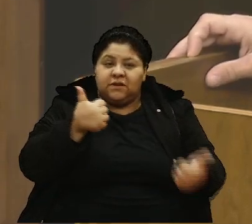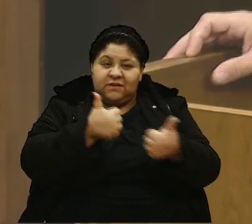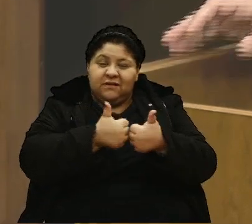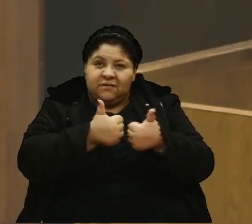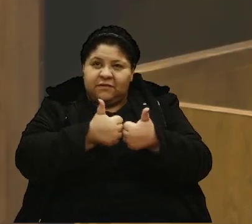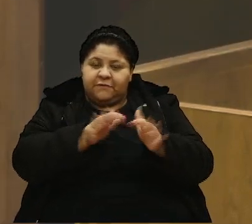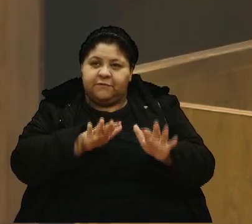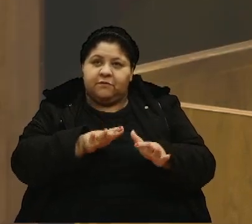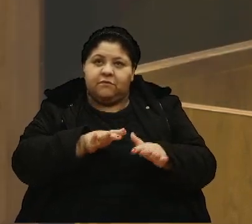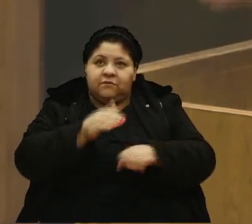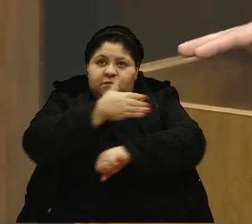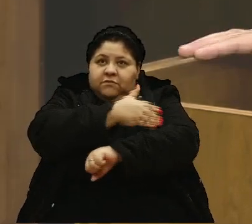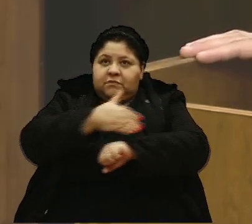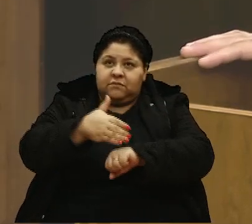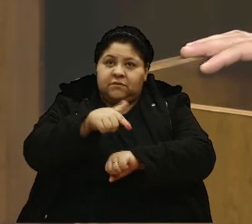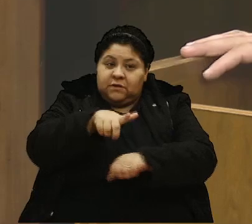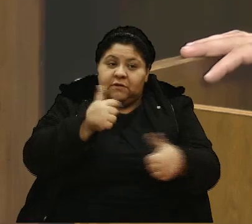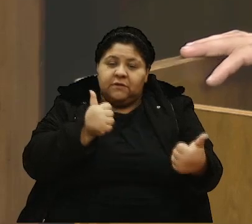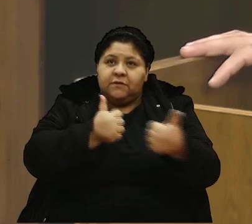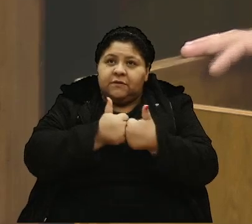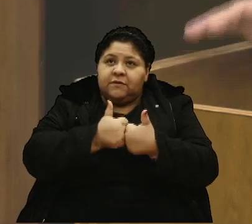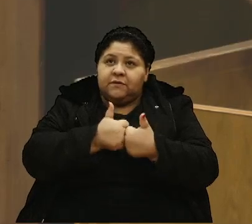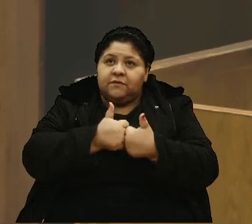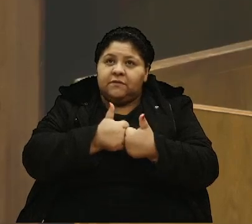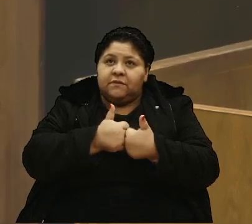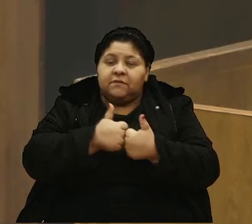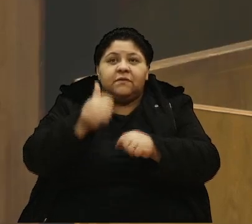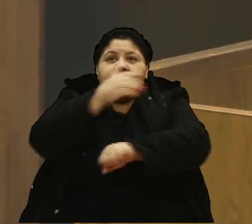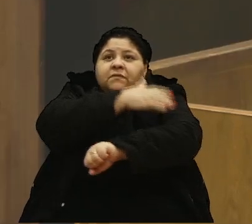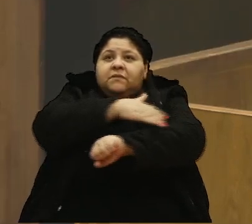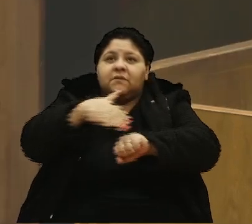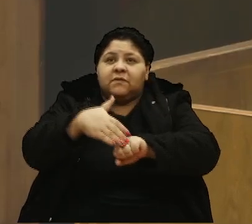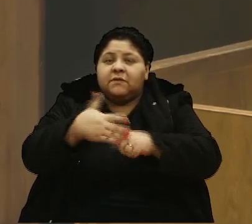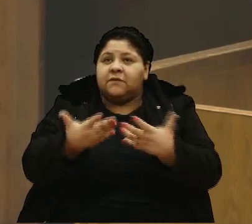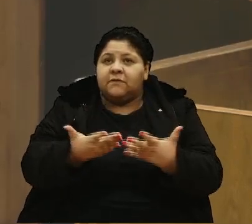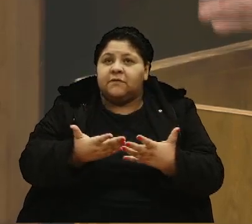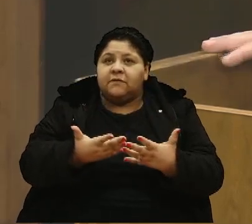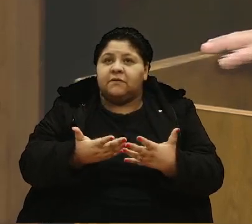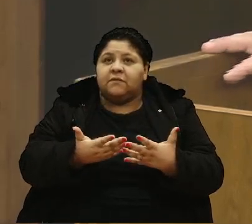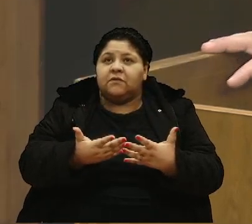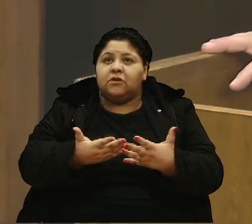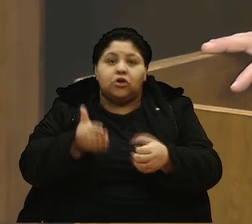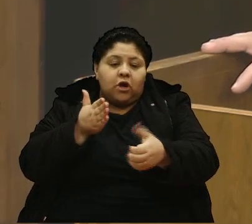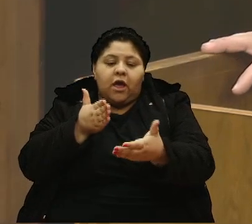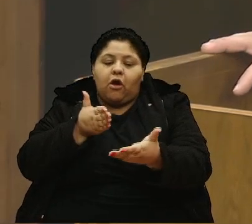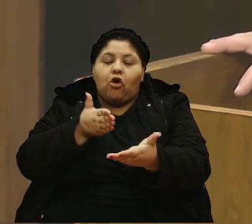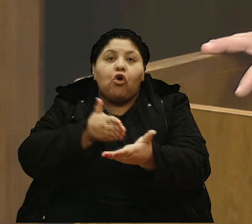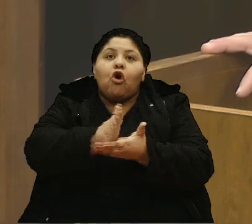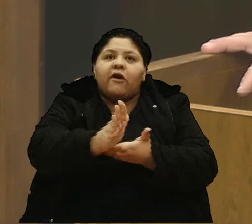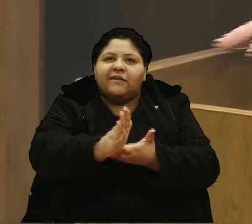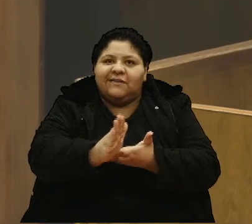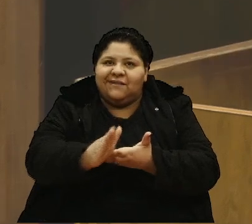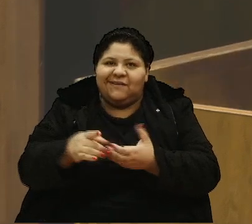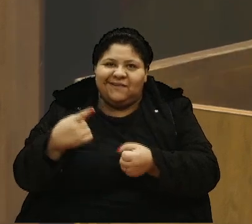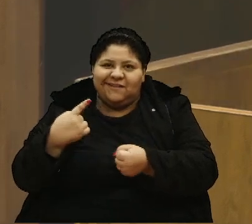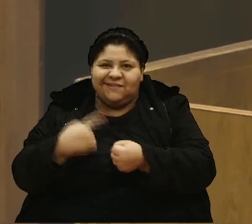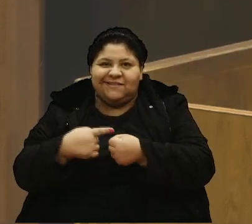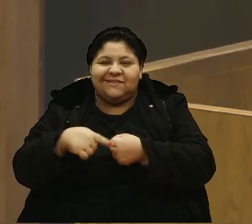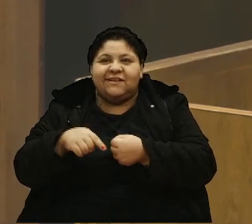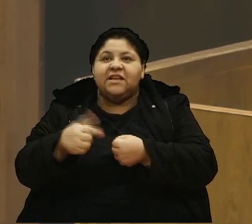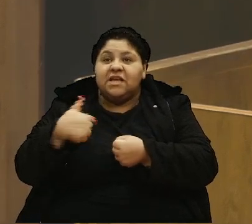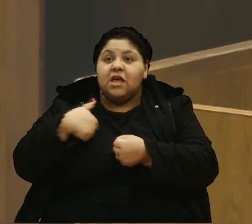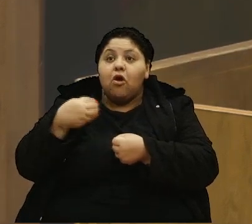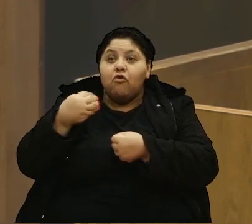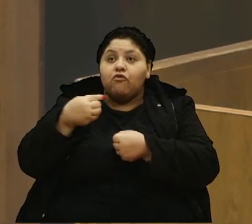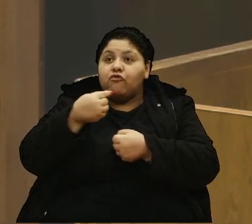presidente, a Rua Tronca aqui ao lado, é uma rua que praticamente corta a cidade. E eu fiz uma